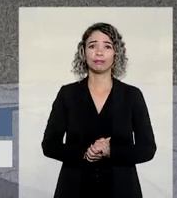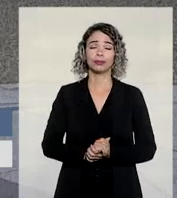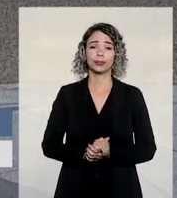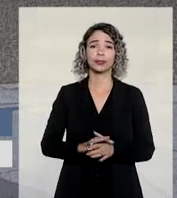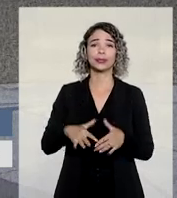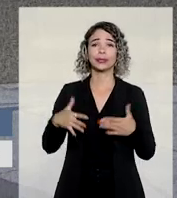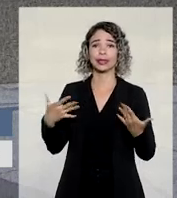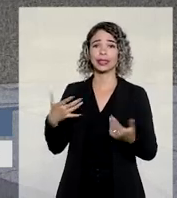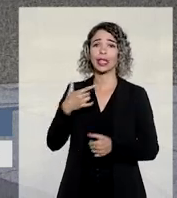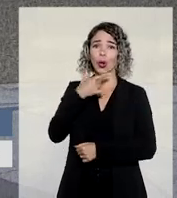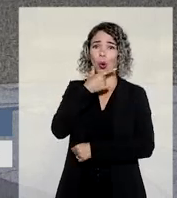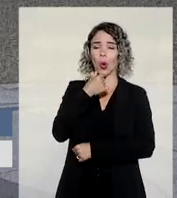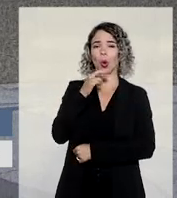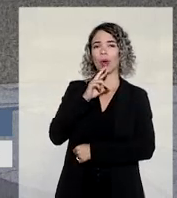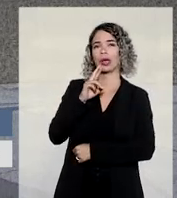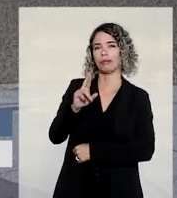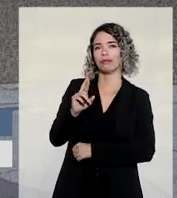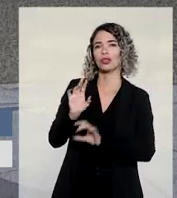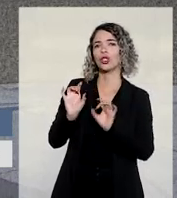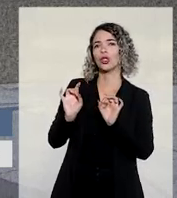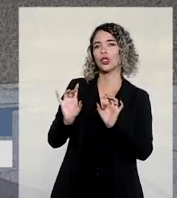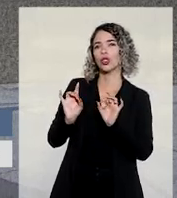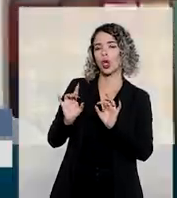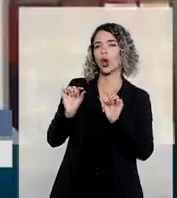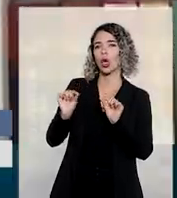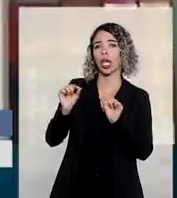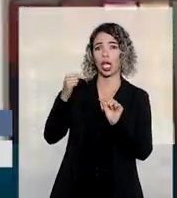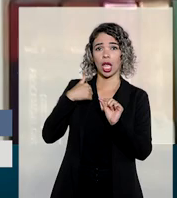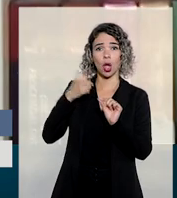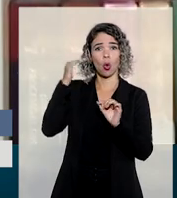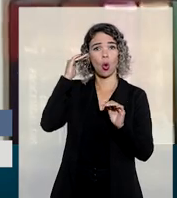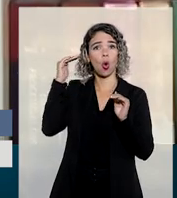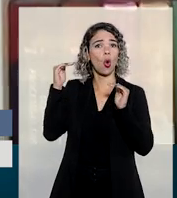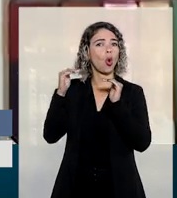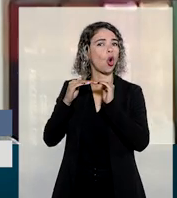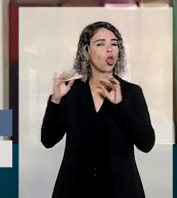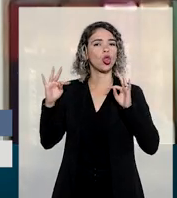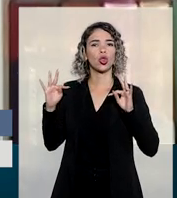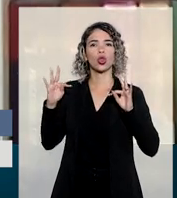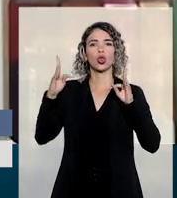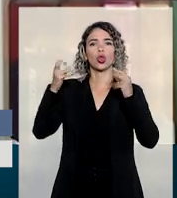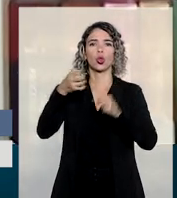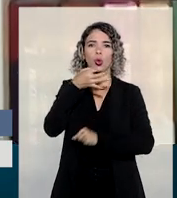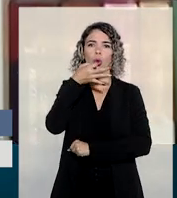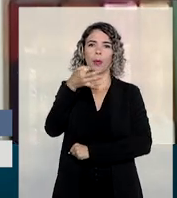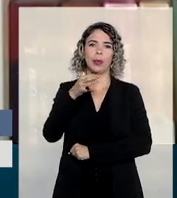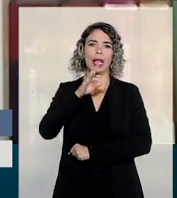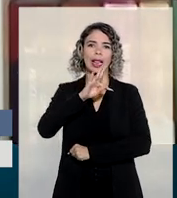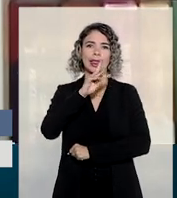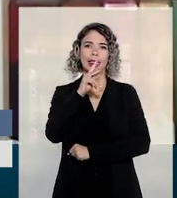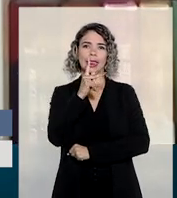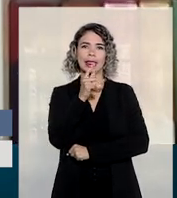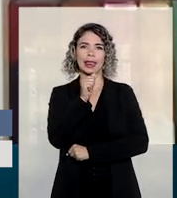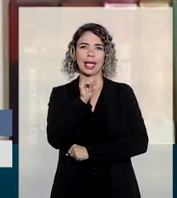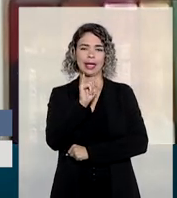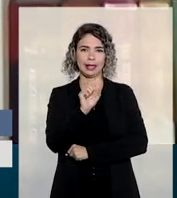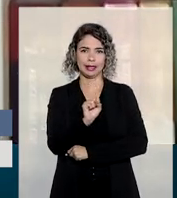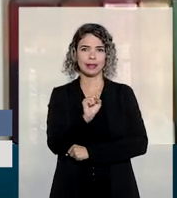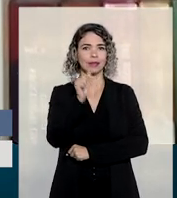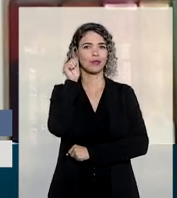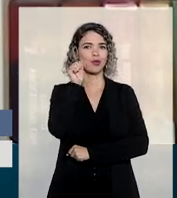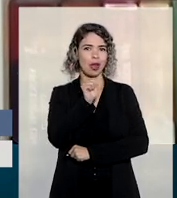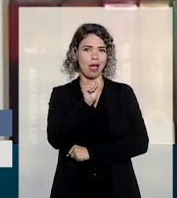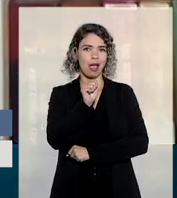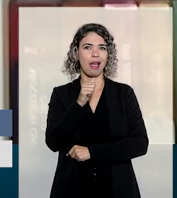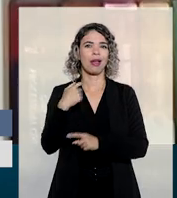Bom, só fazendo uma ressalva aqui, Fátima, eu concordo completamente com a Thaís com relação a isso que